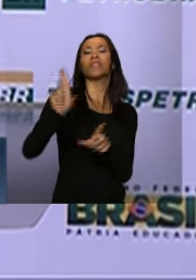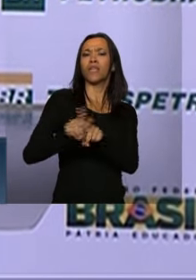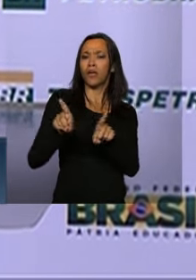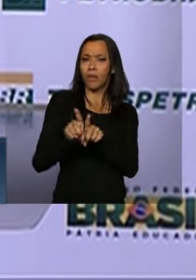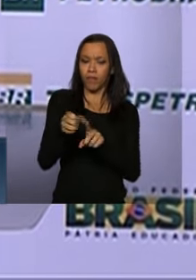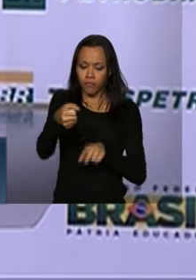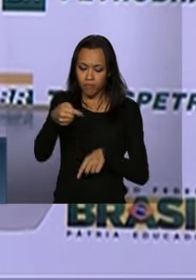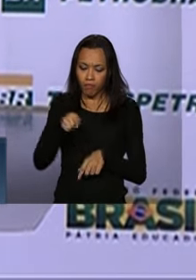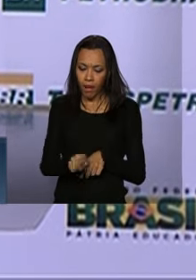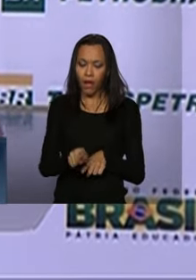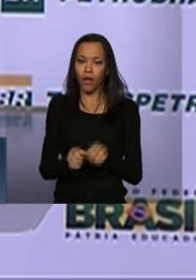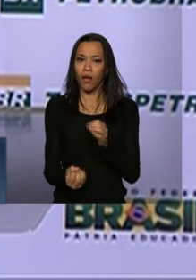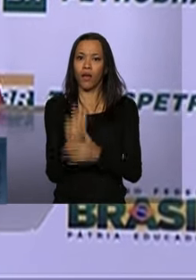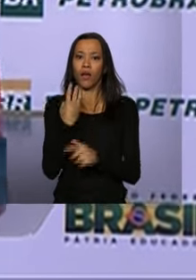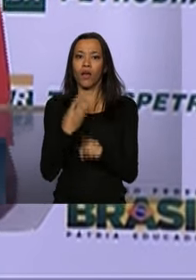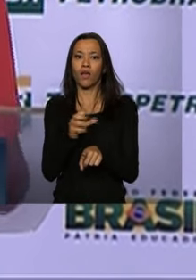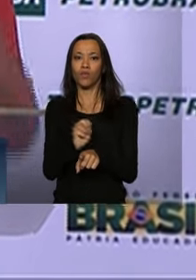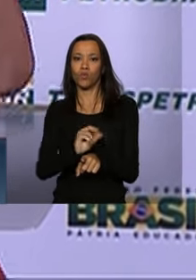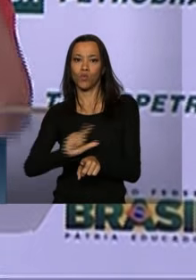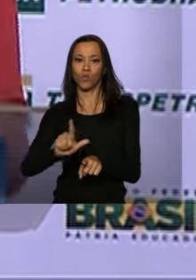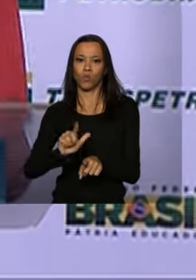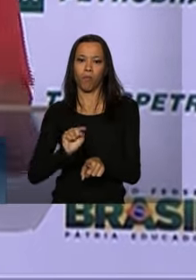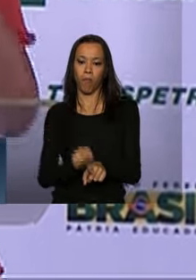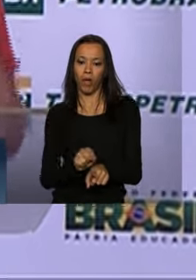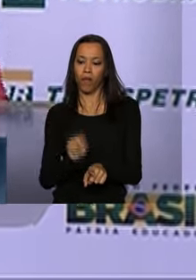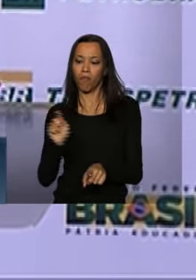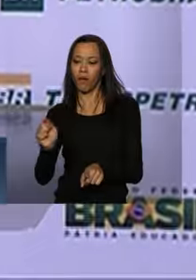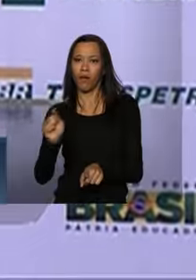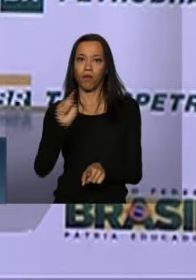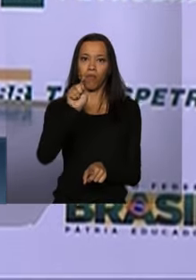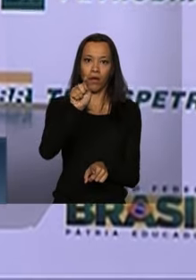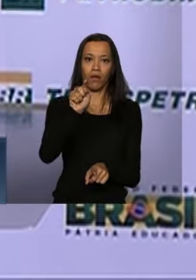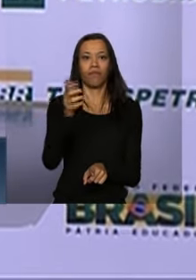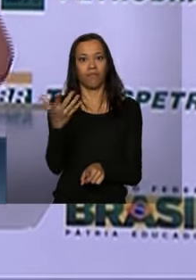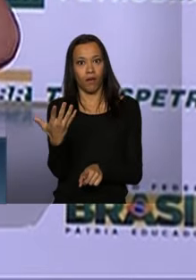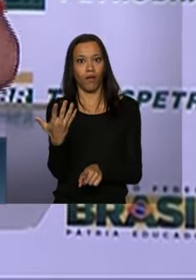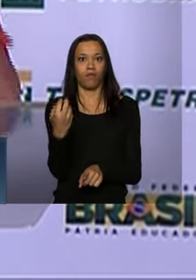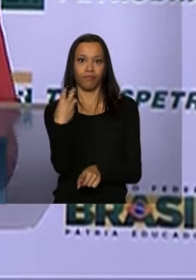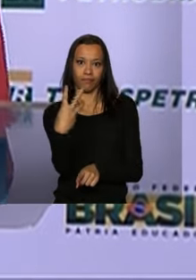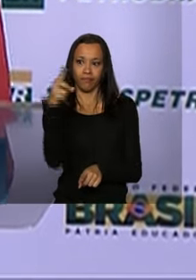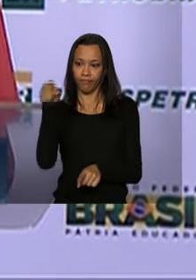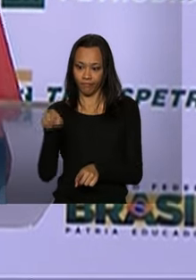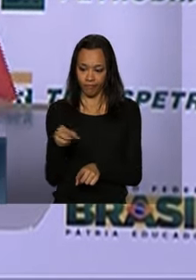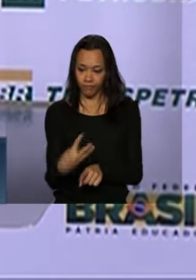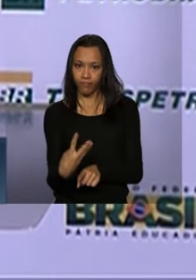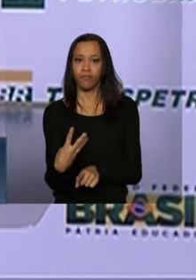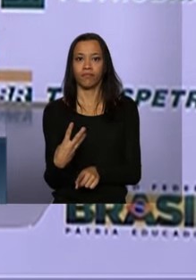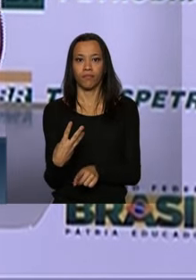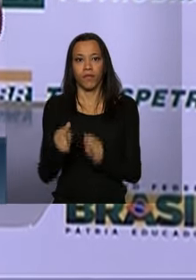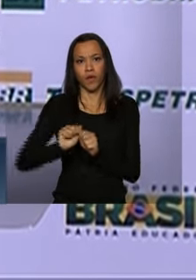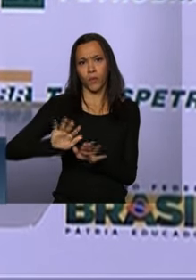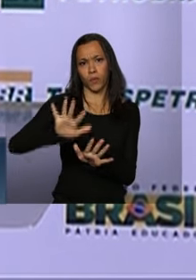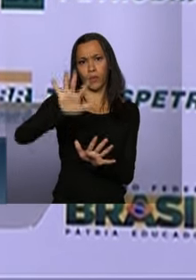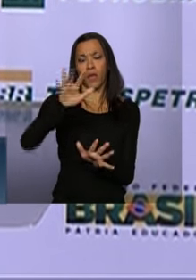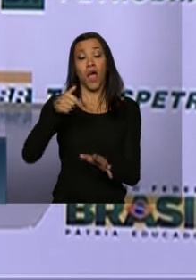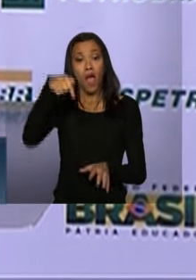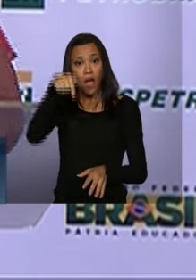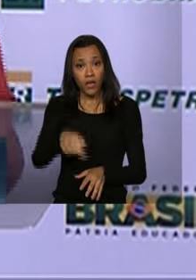Sul. E aqui nós estamos diante de um estaleiro que foi